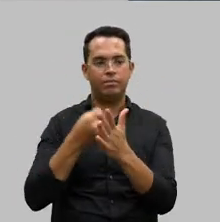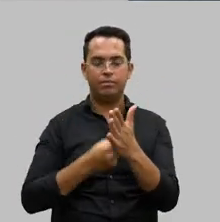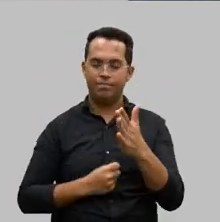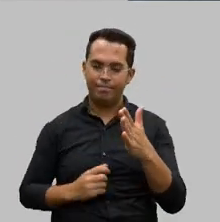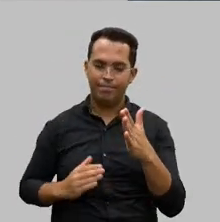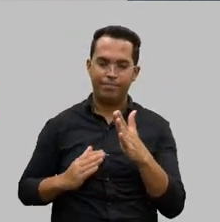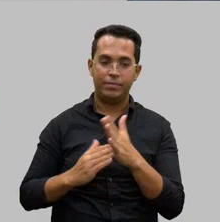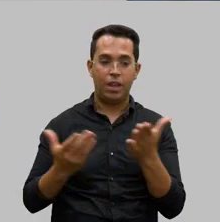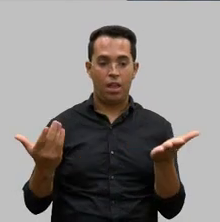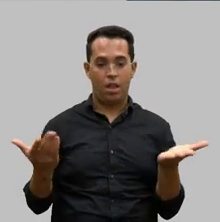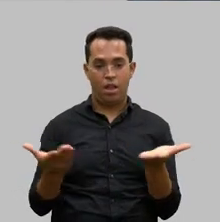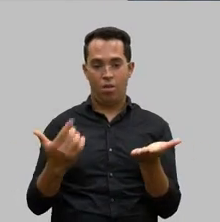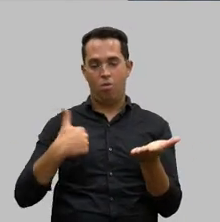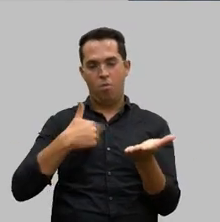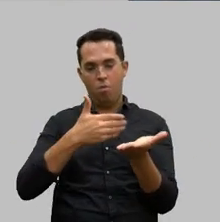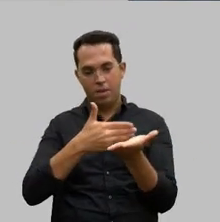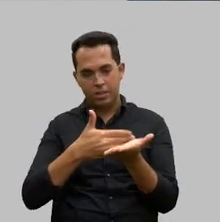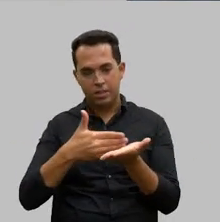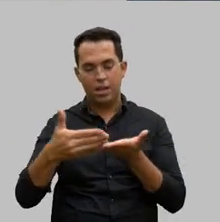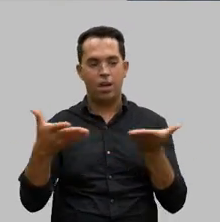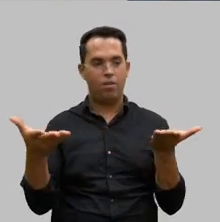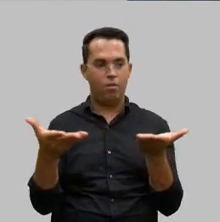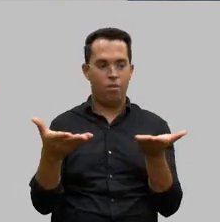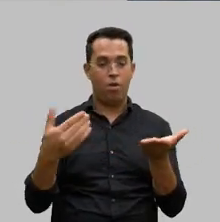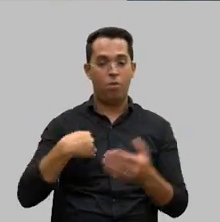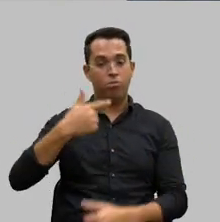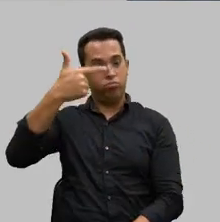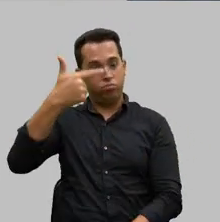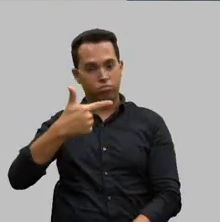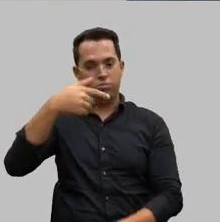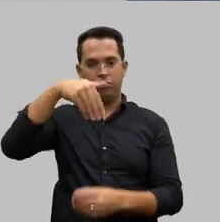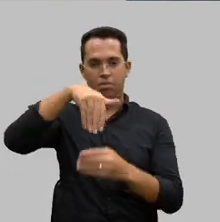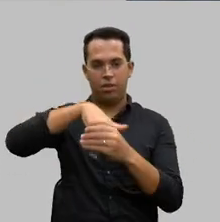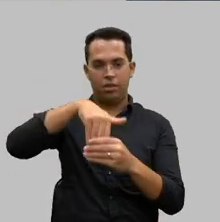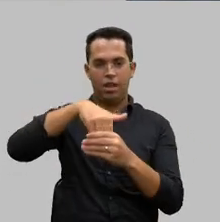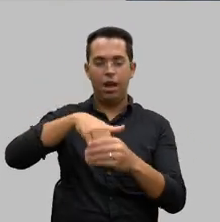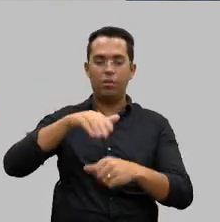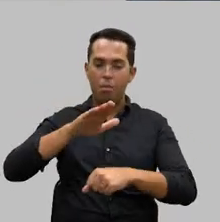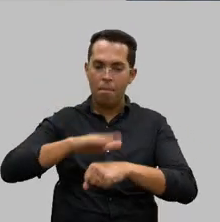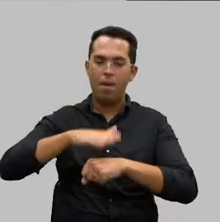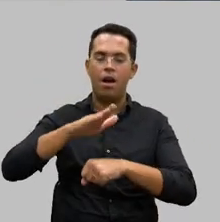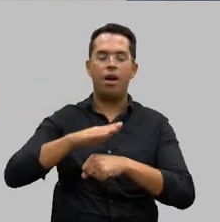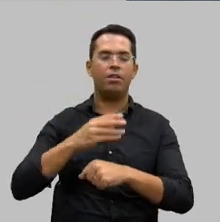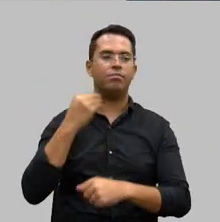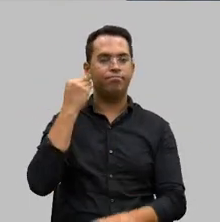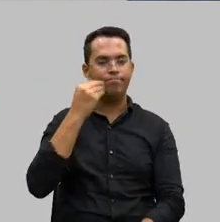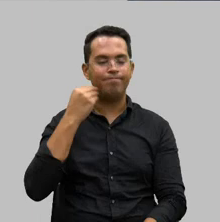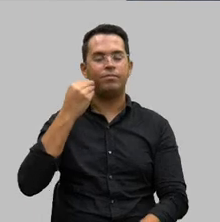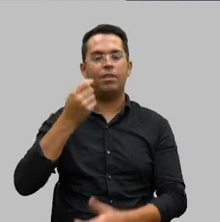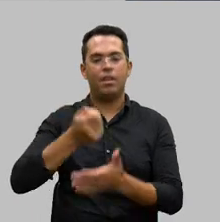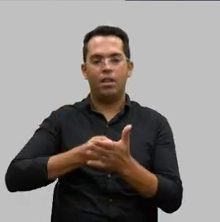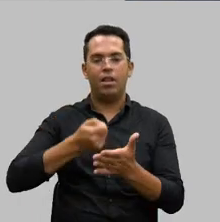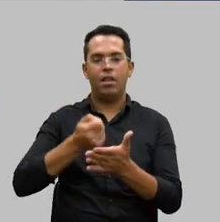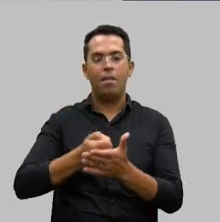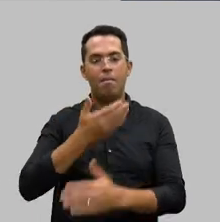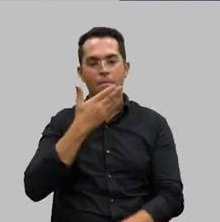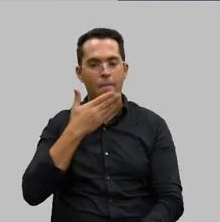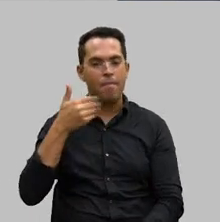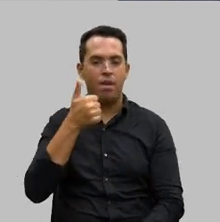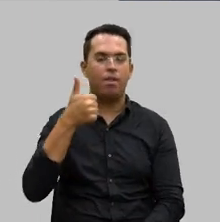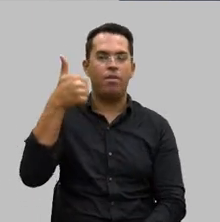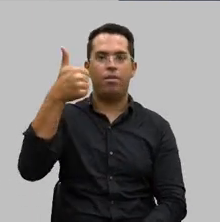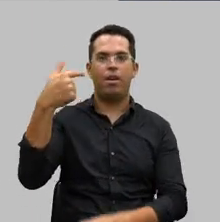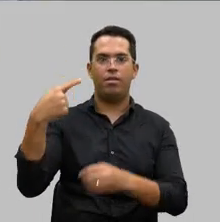n meu segundo mandato e a gente busca cada vez mais entregar uma cidade melhor do que aquilo que a gente panhou